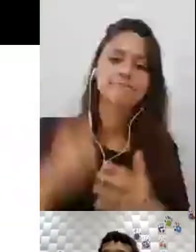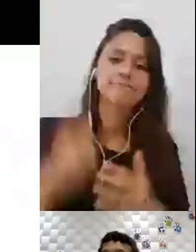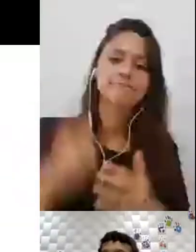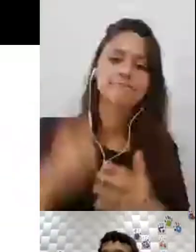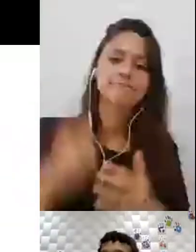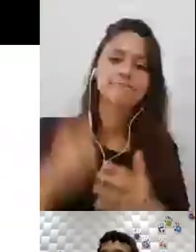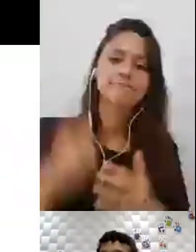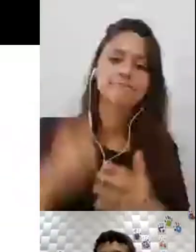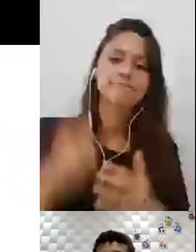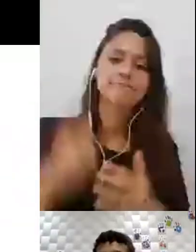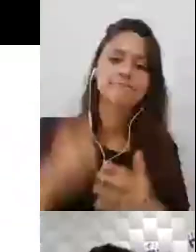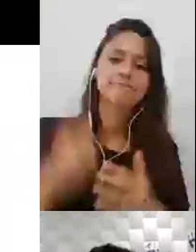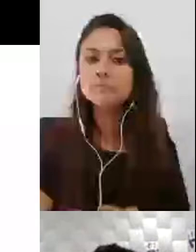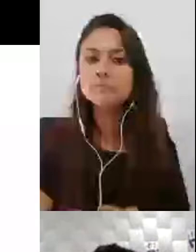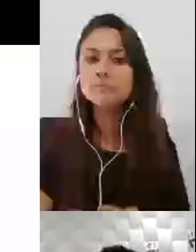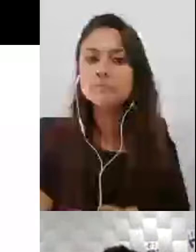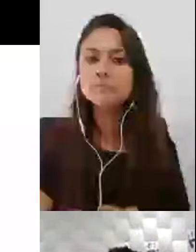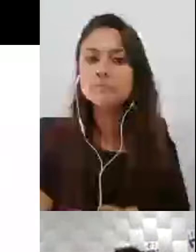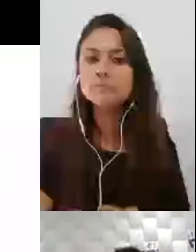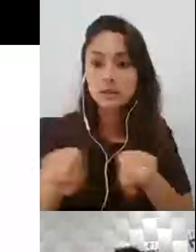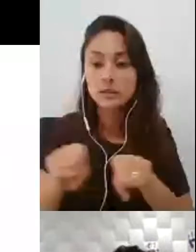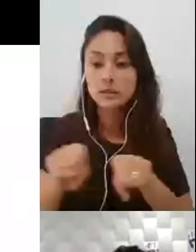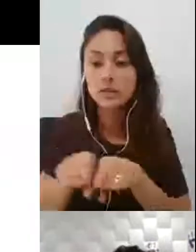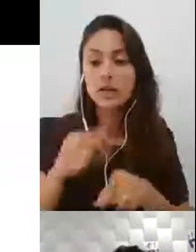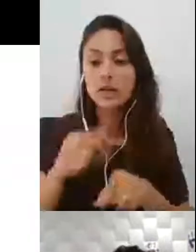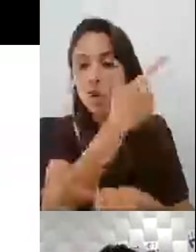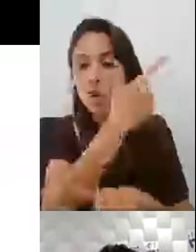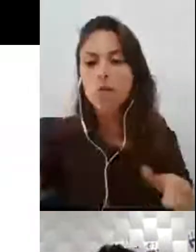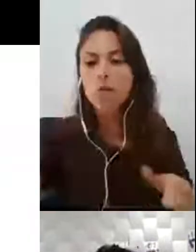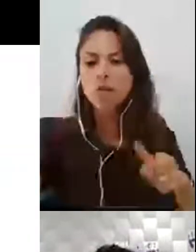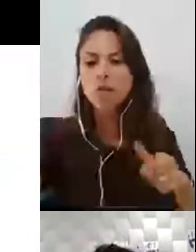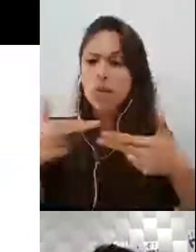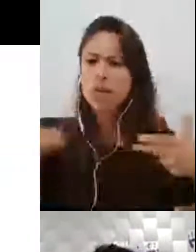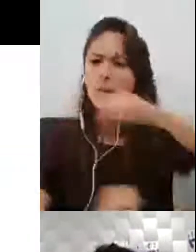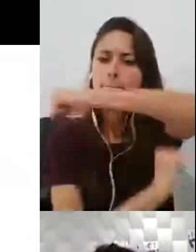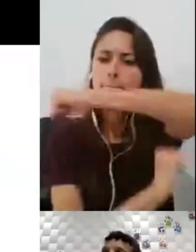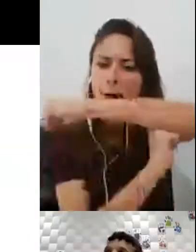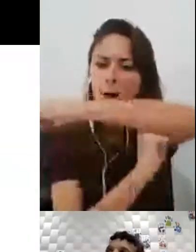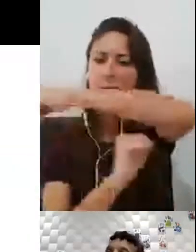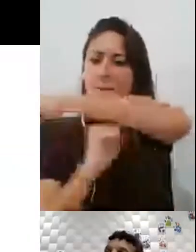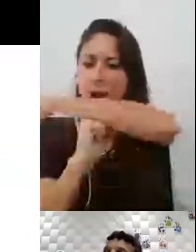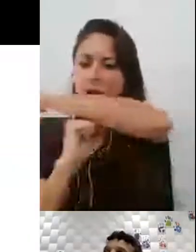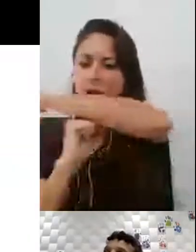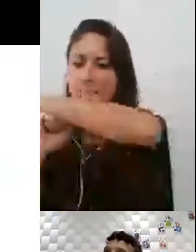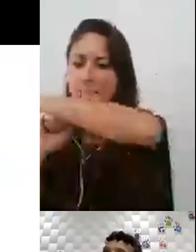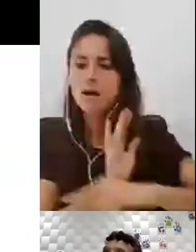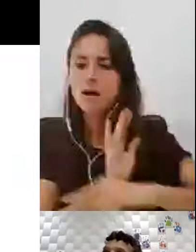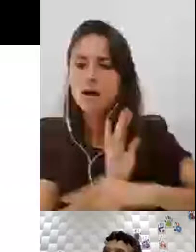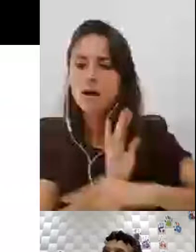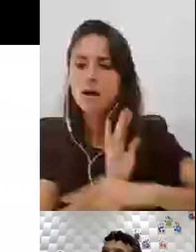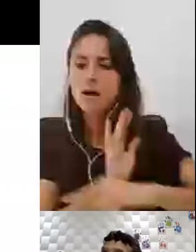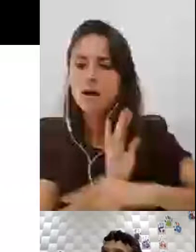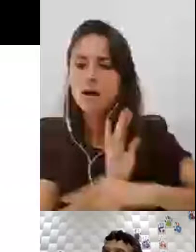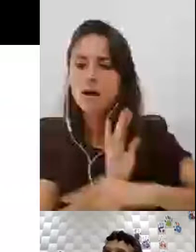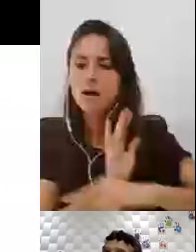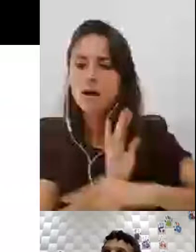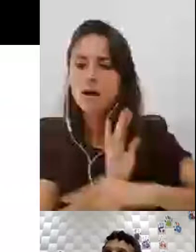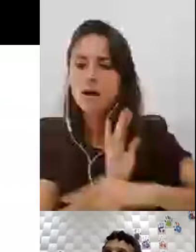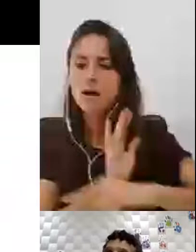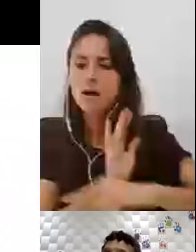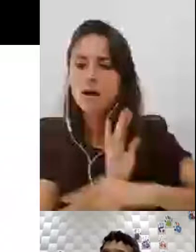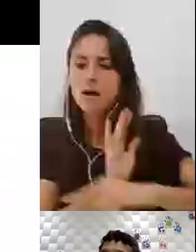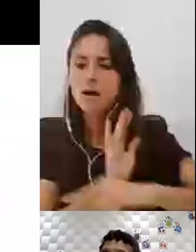E pensando nisso, foram desenvolvidos vários pilares, né? Pilares como robôs autônomos, vamos colocar processo de robôs autônomos. Por